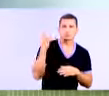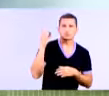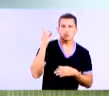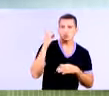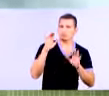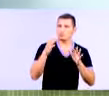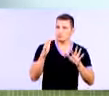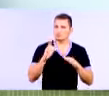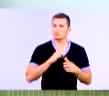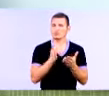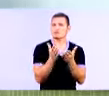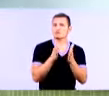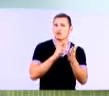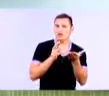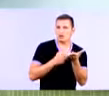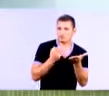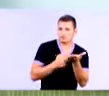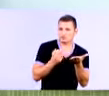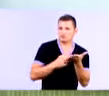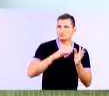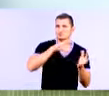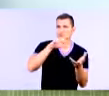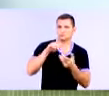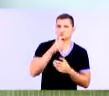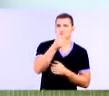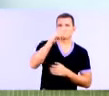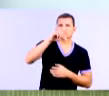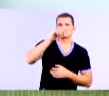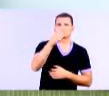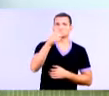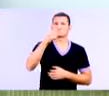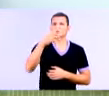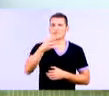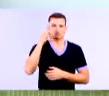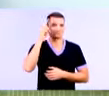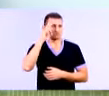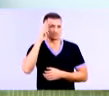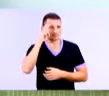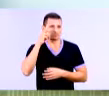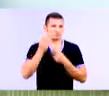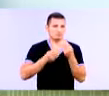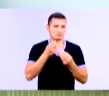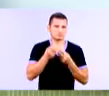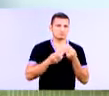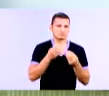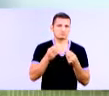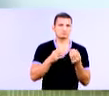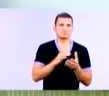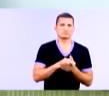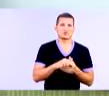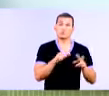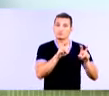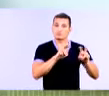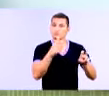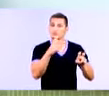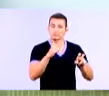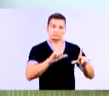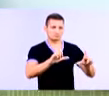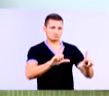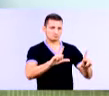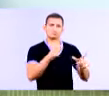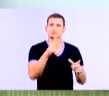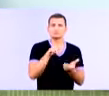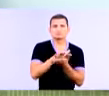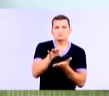apareceu em revistas do mundo inteiro em 1974, imagina um computador pessoal em 1974. Só que era um computador que não tinha monitor, que não tinha impressora, que não